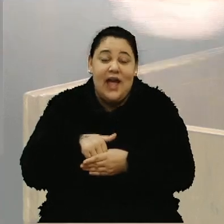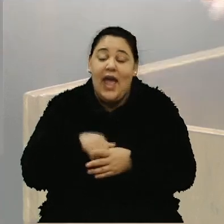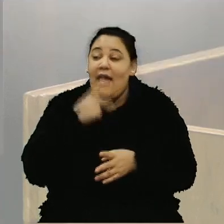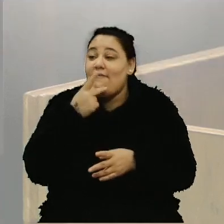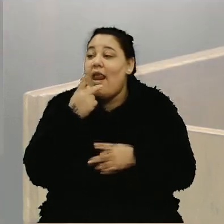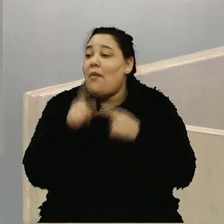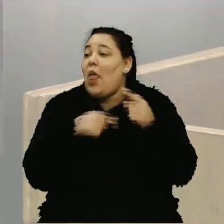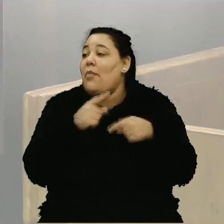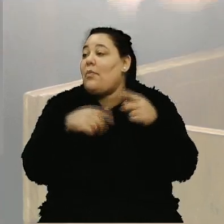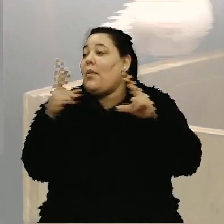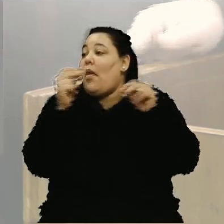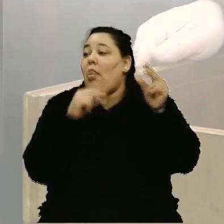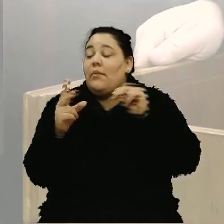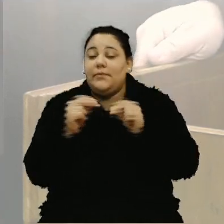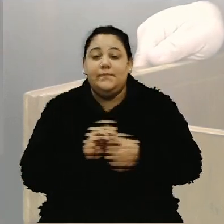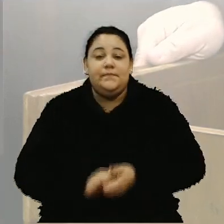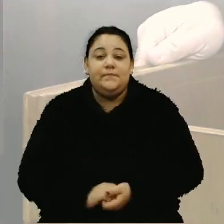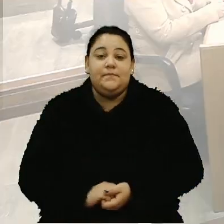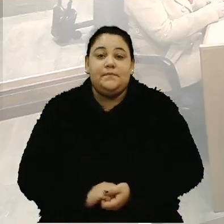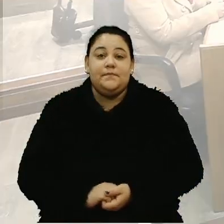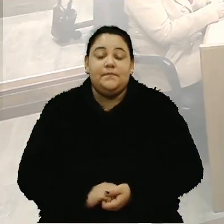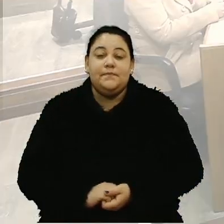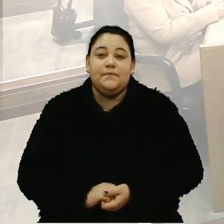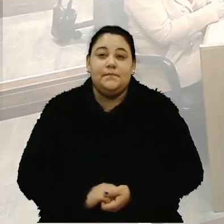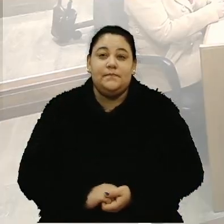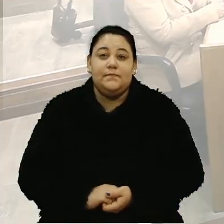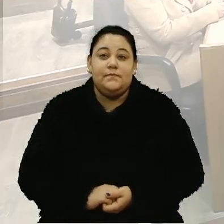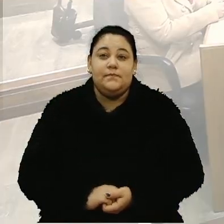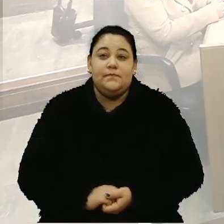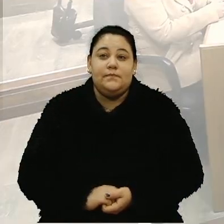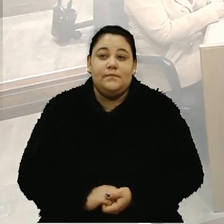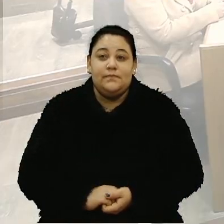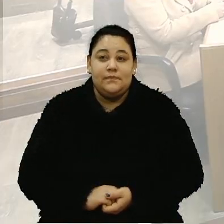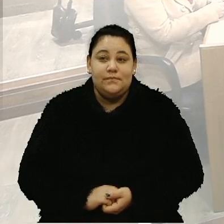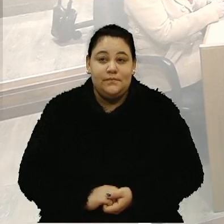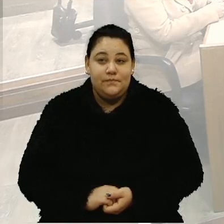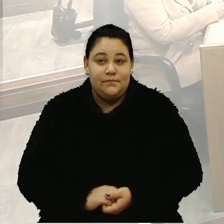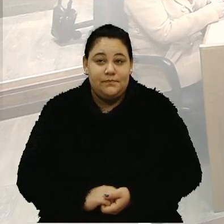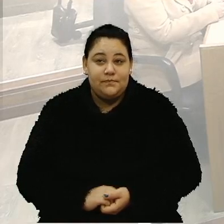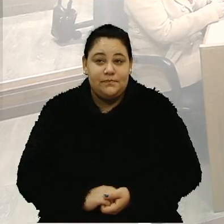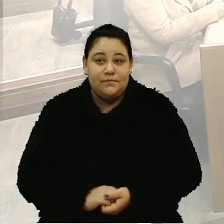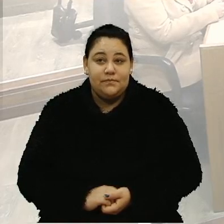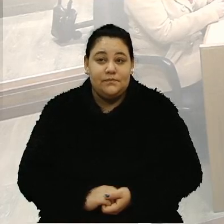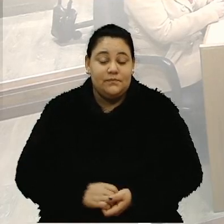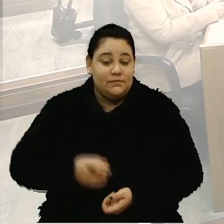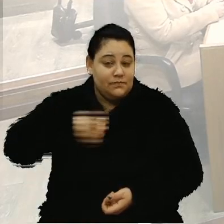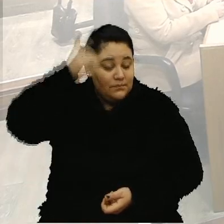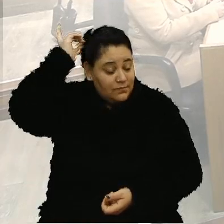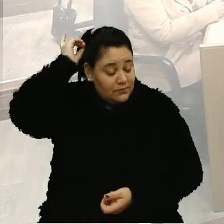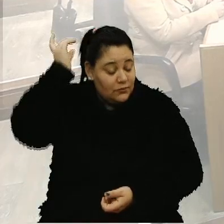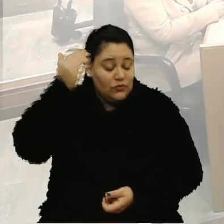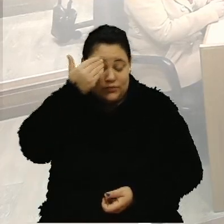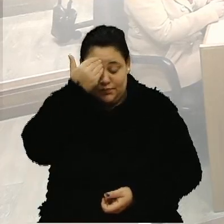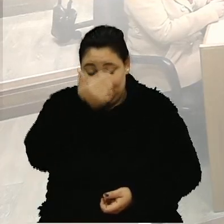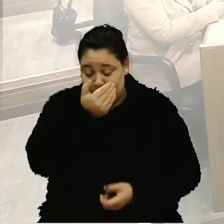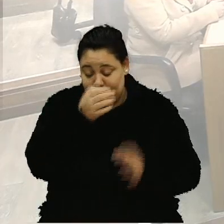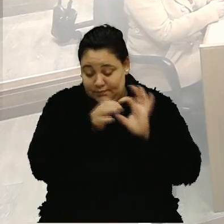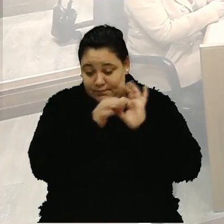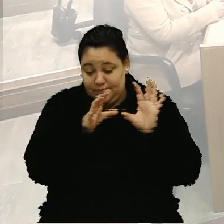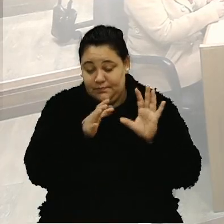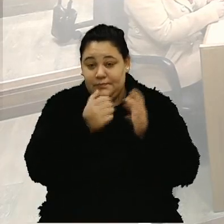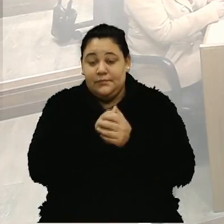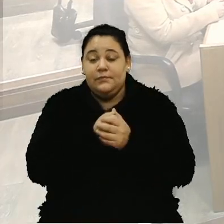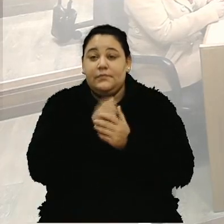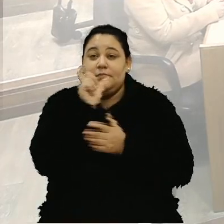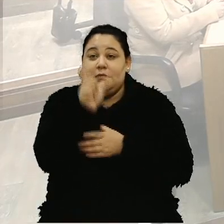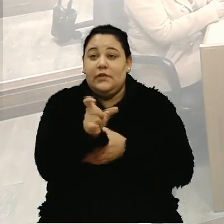fora. Sua parte, vereador Lucas. Já vou. Obrigado, vereador, por me passar a palavra. Em que